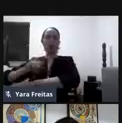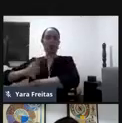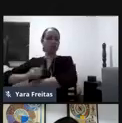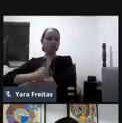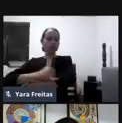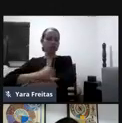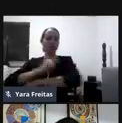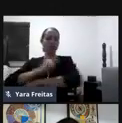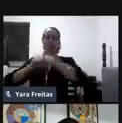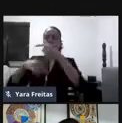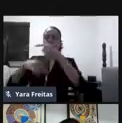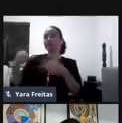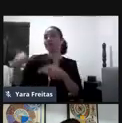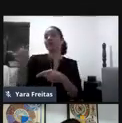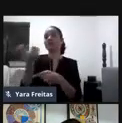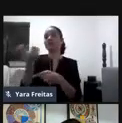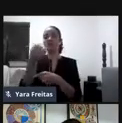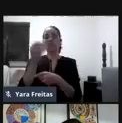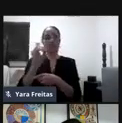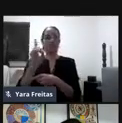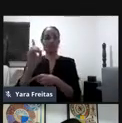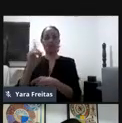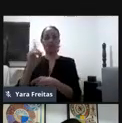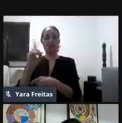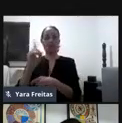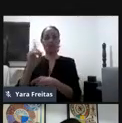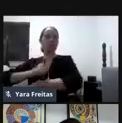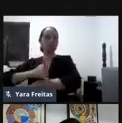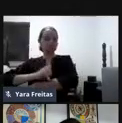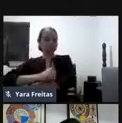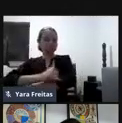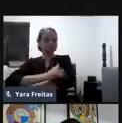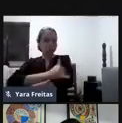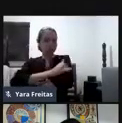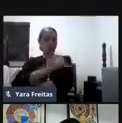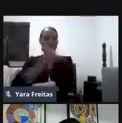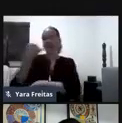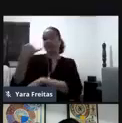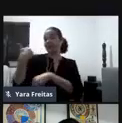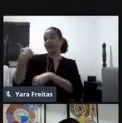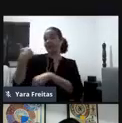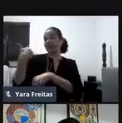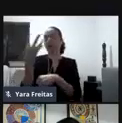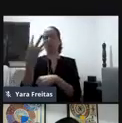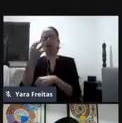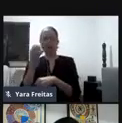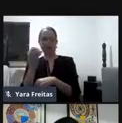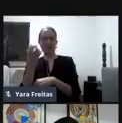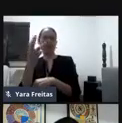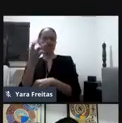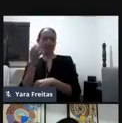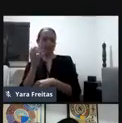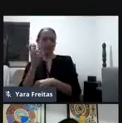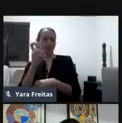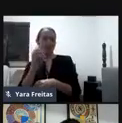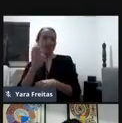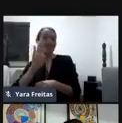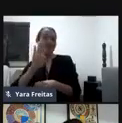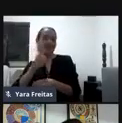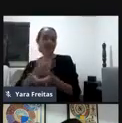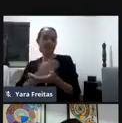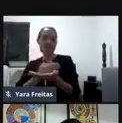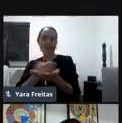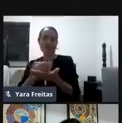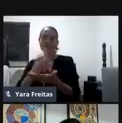60 anos, não. Estou falando de obesidade aos 40, aos 30, aos 50 anos. A gente sabe que um